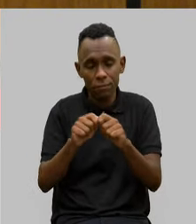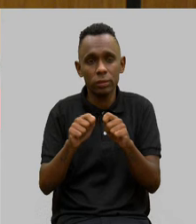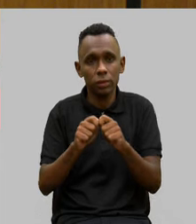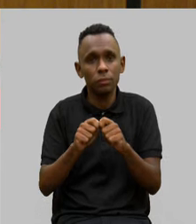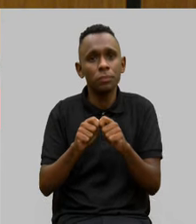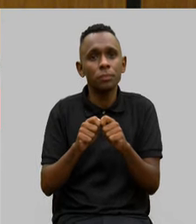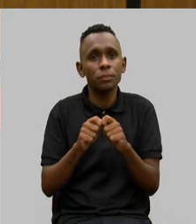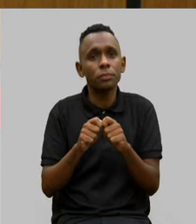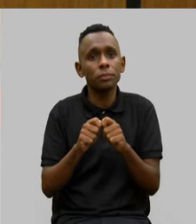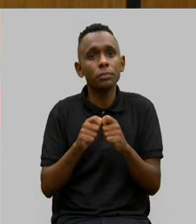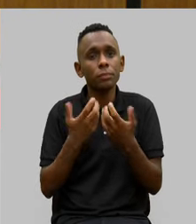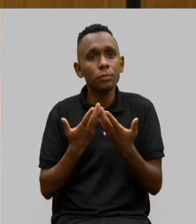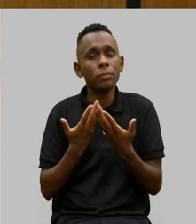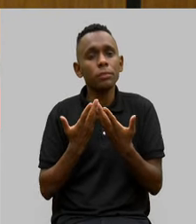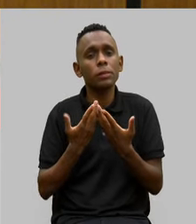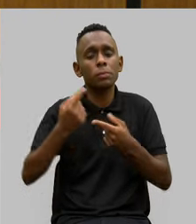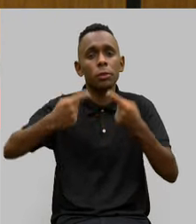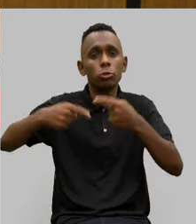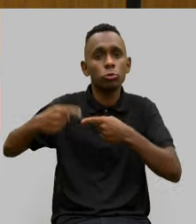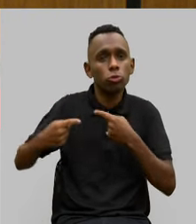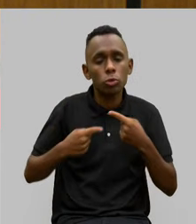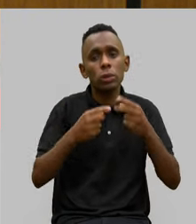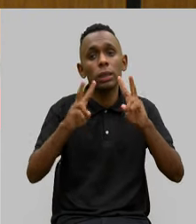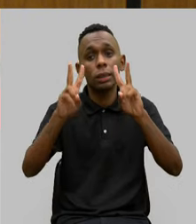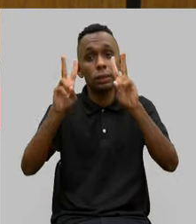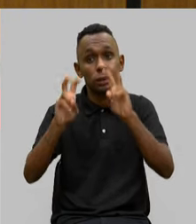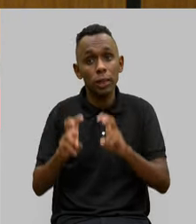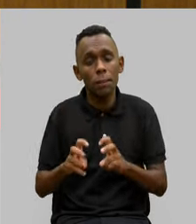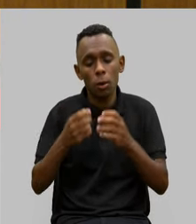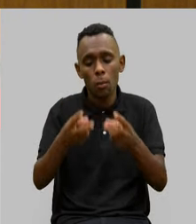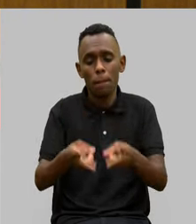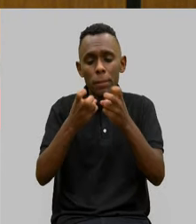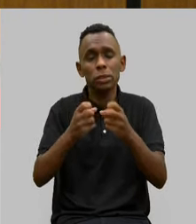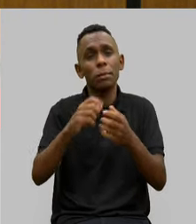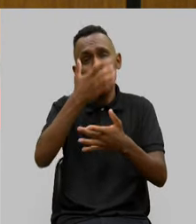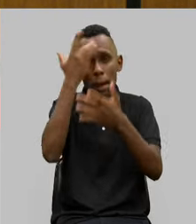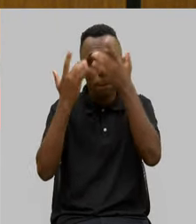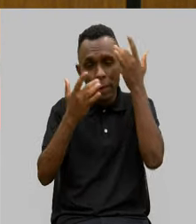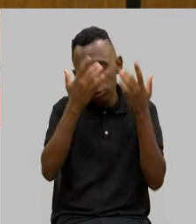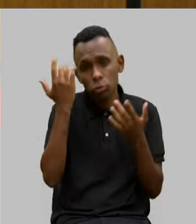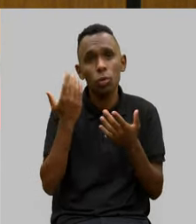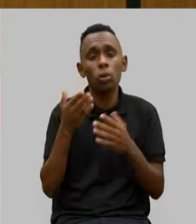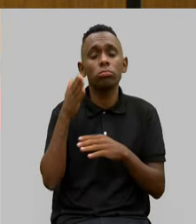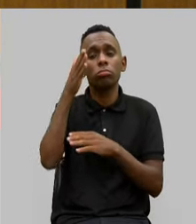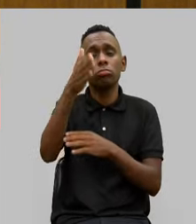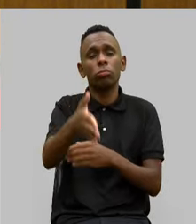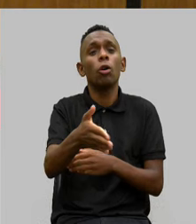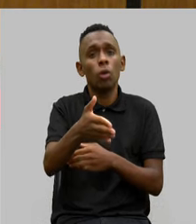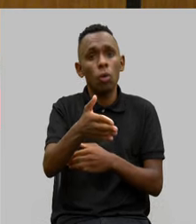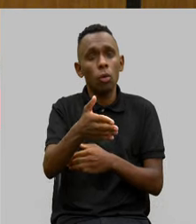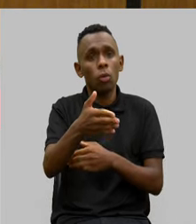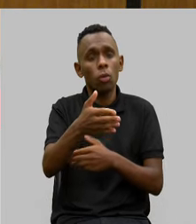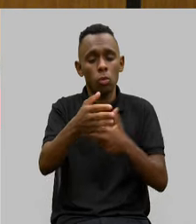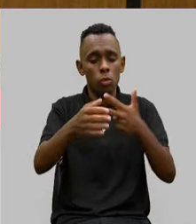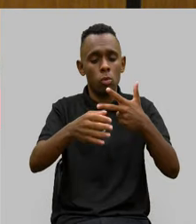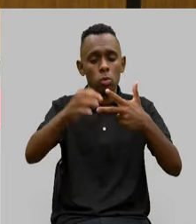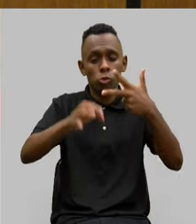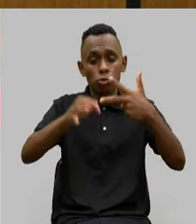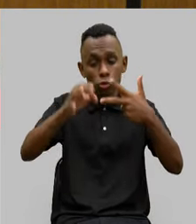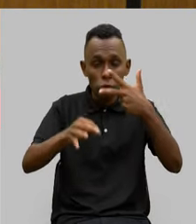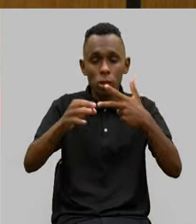eh para discutir essas questões e Eu verifiquei que as pessoas que vão até o judiciário buscar os acessos ao